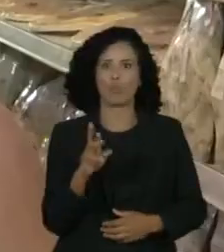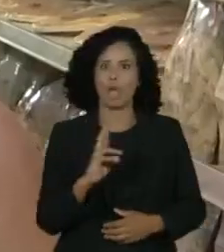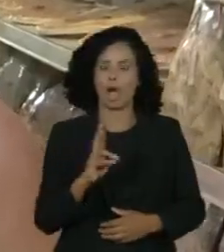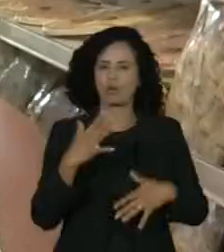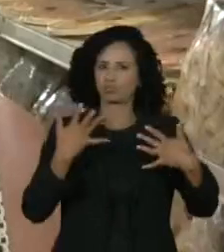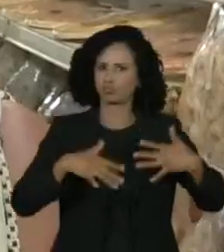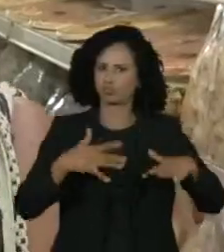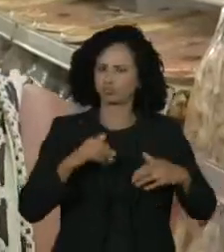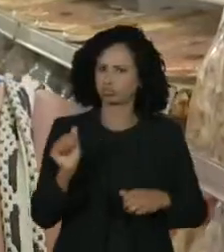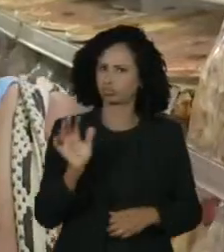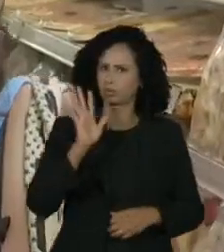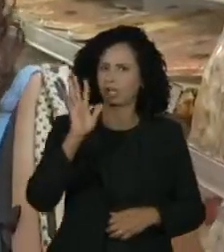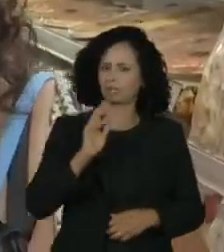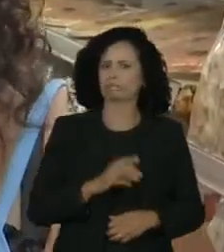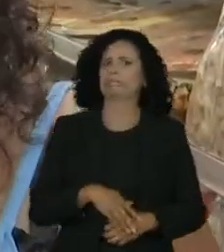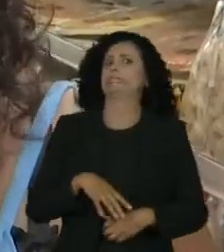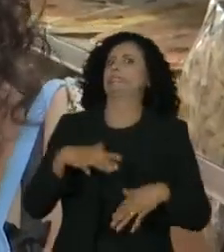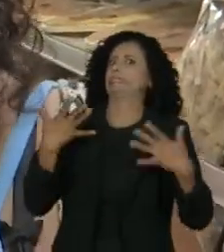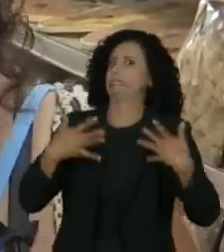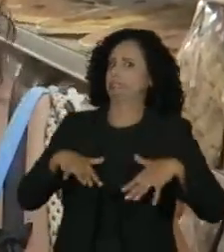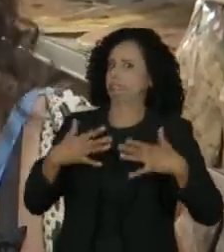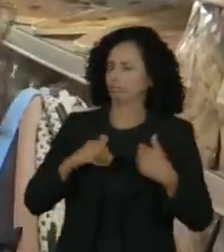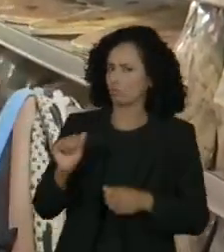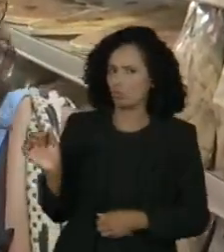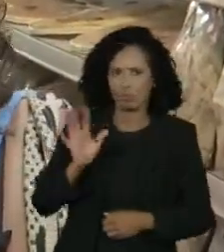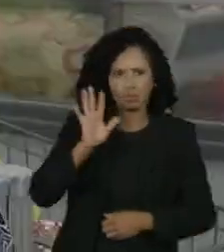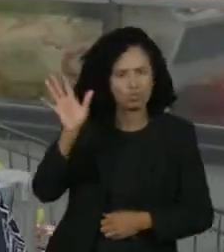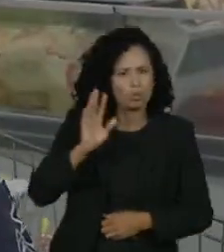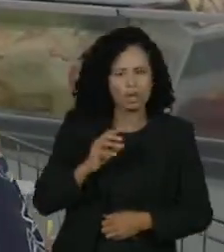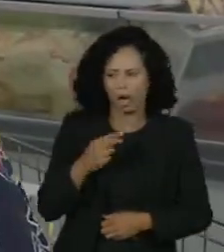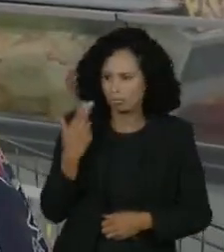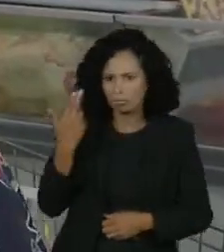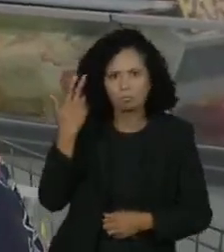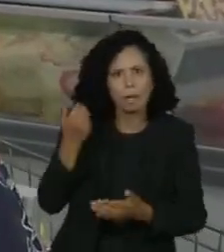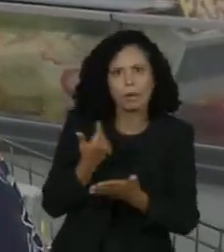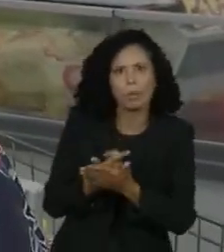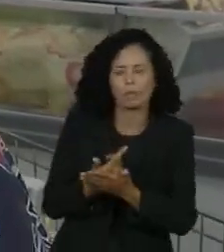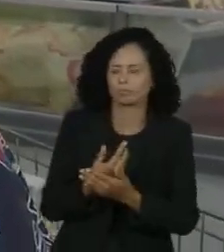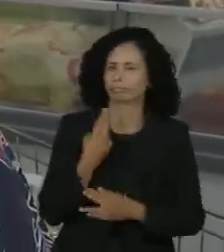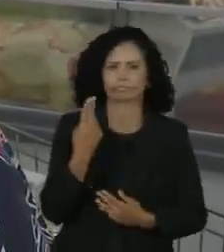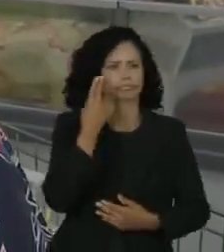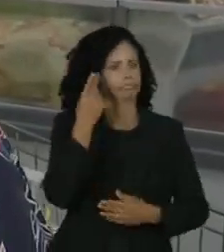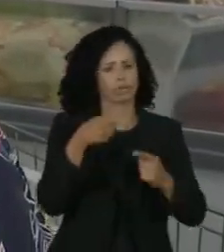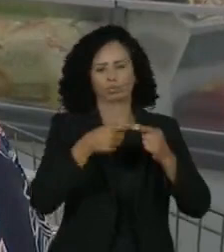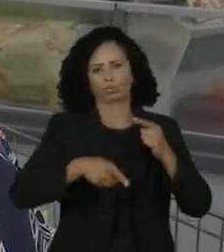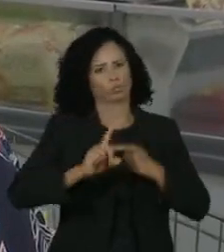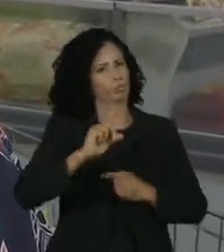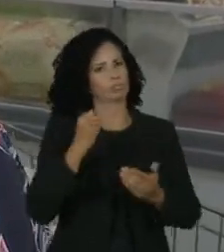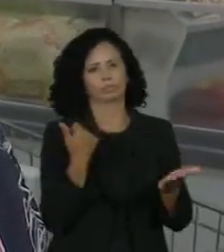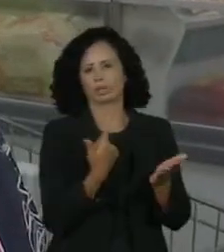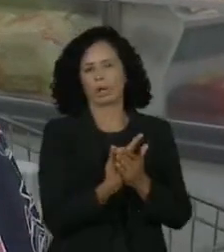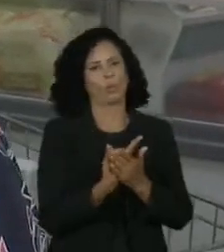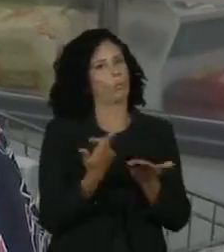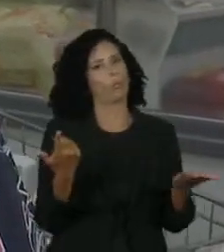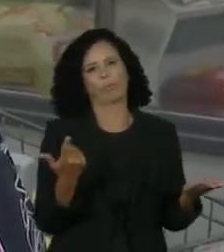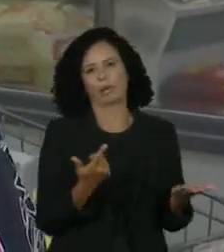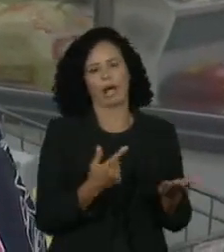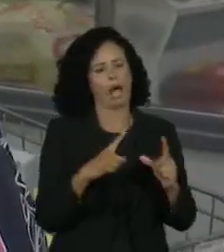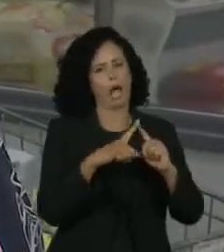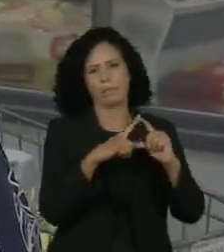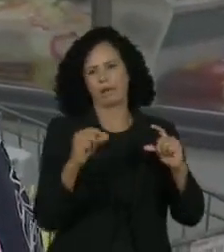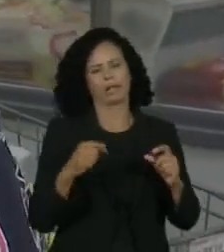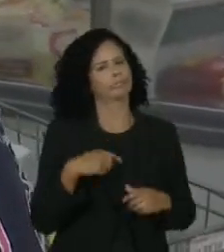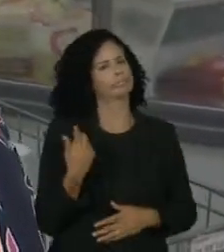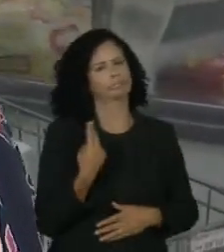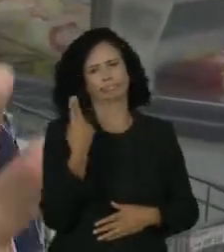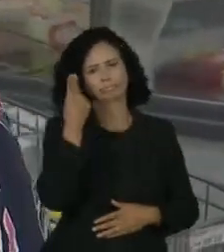141,99. Tá salgado, viu? Tá um absurdo. Não vai ter bacalhau. Por? Ah, um preço absurdo,